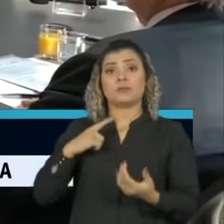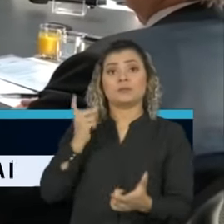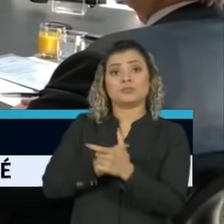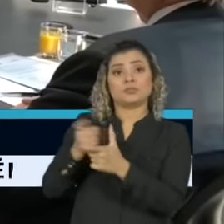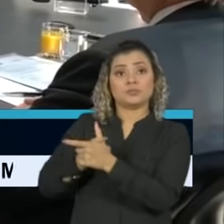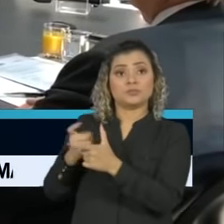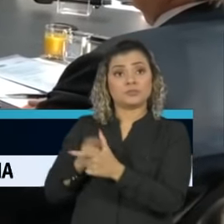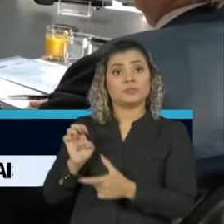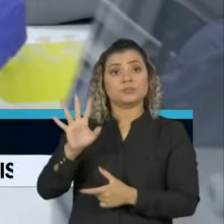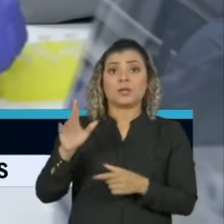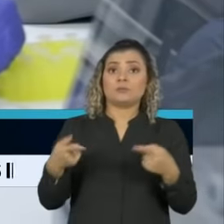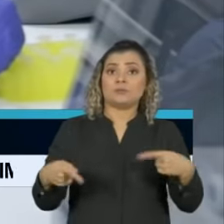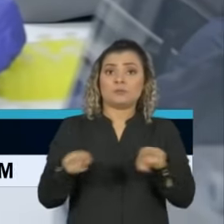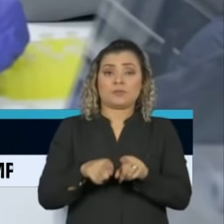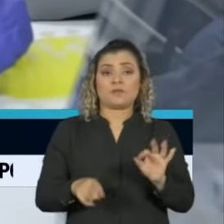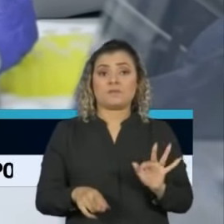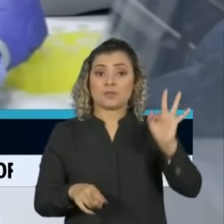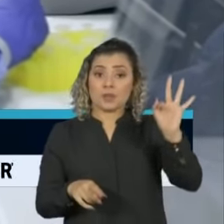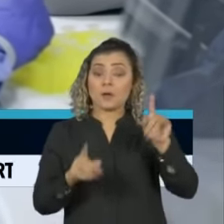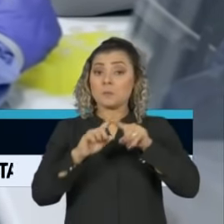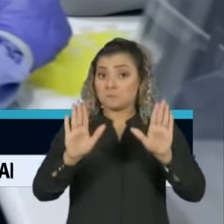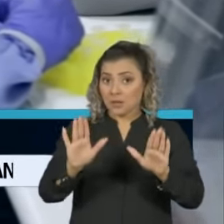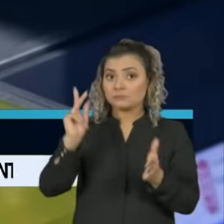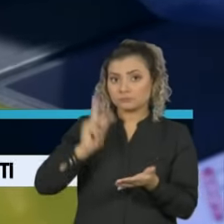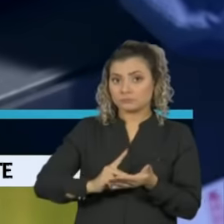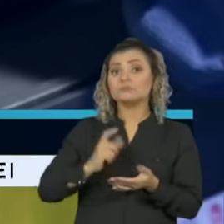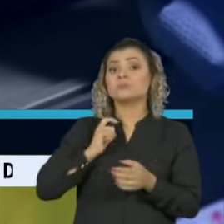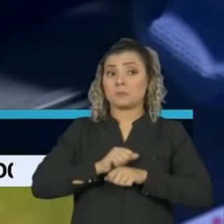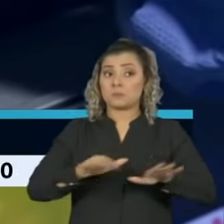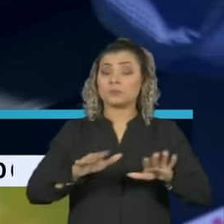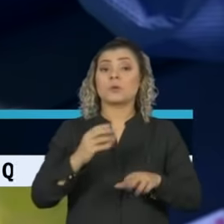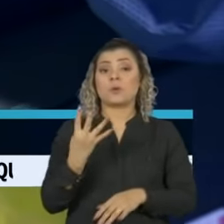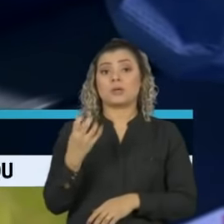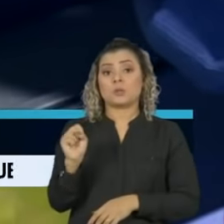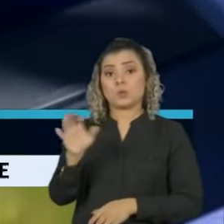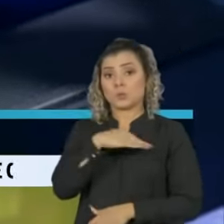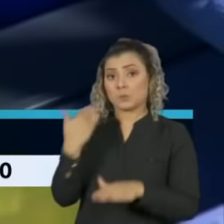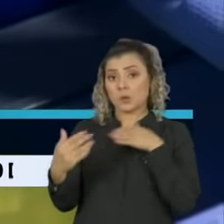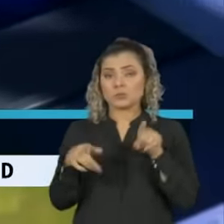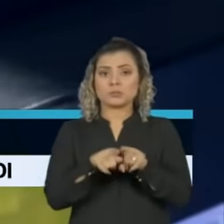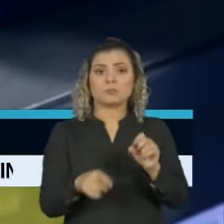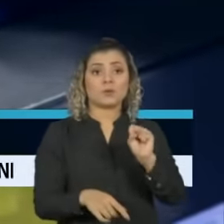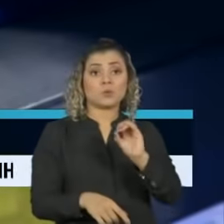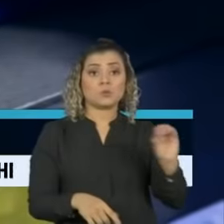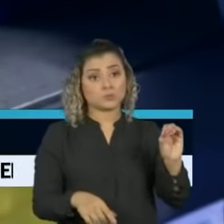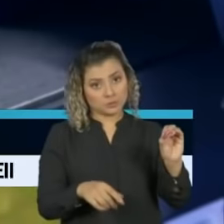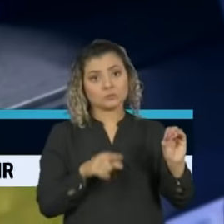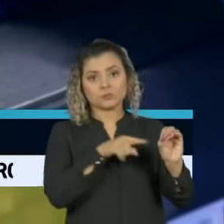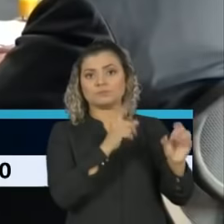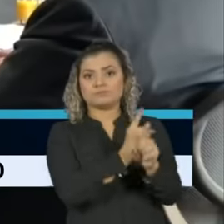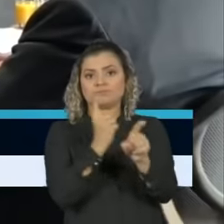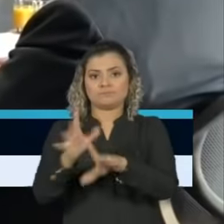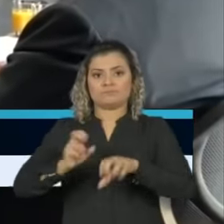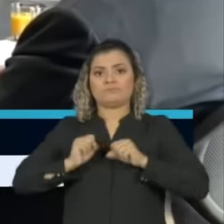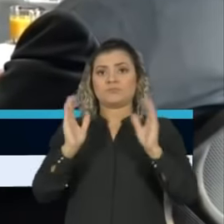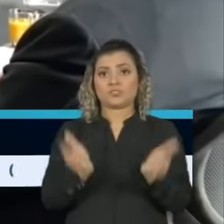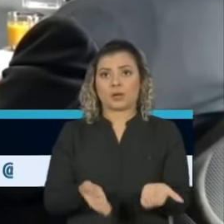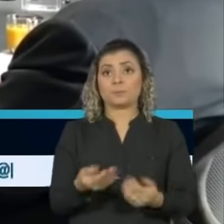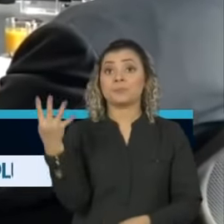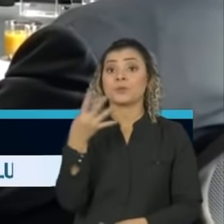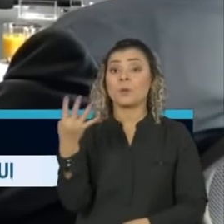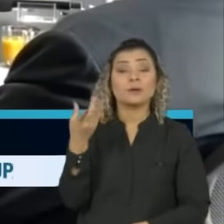dos estados com a União. O estado é o mais afetado pela pandemia, com 48 mortos e mais de 800 casos confirmados. Essa foi a